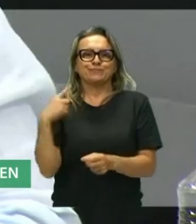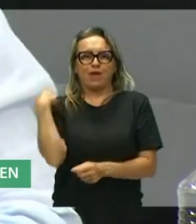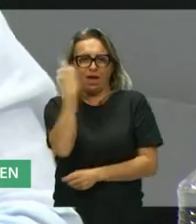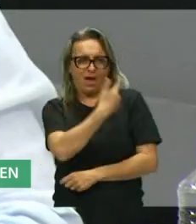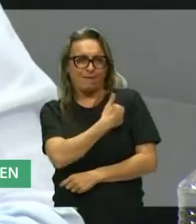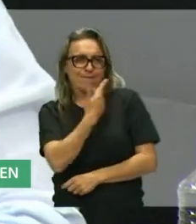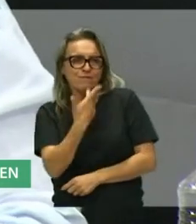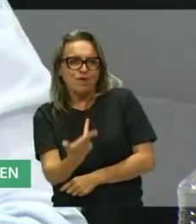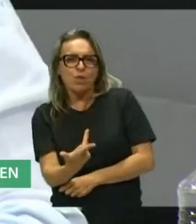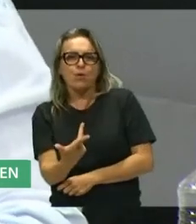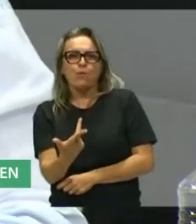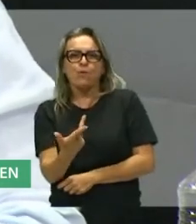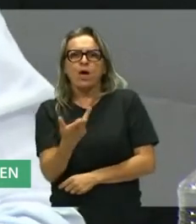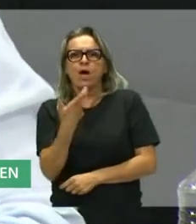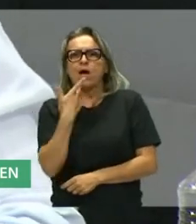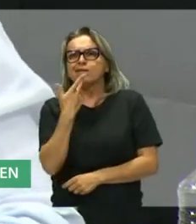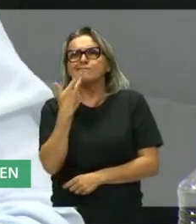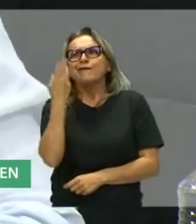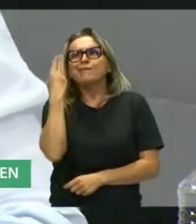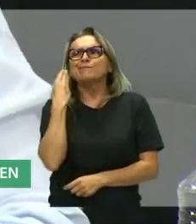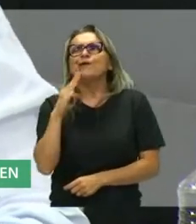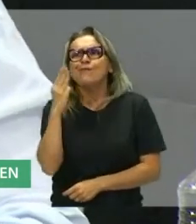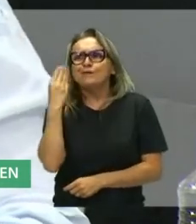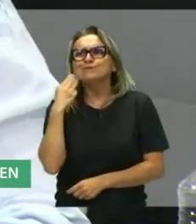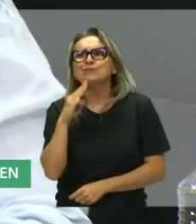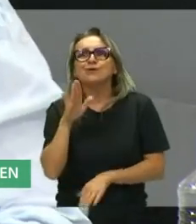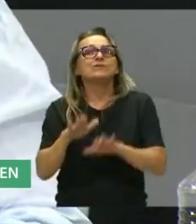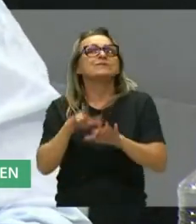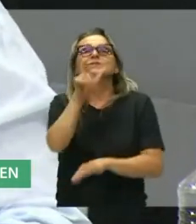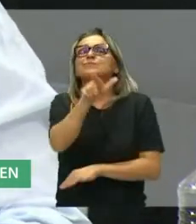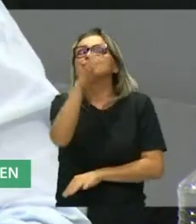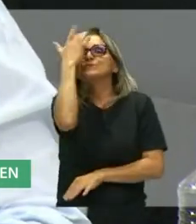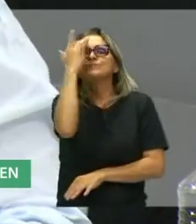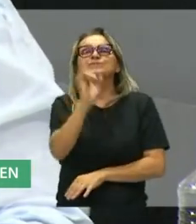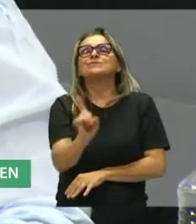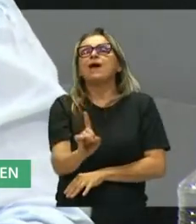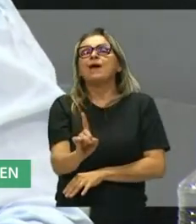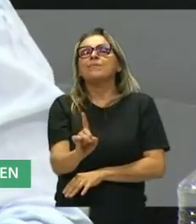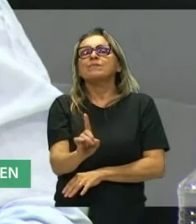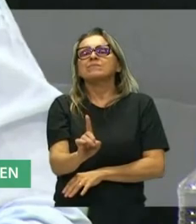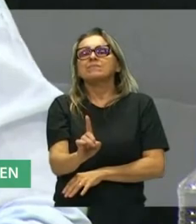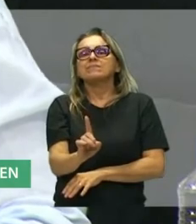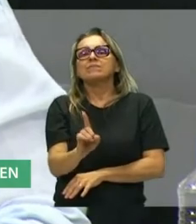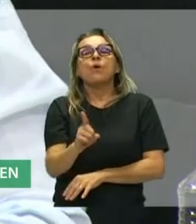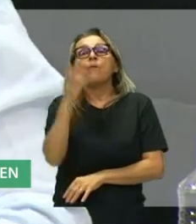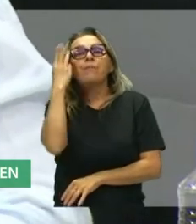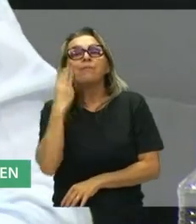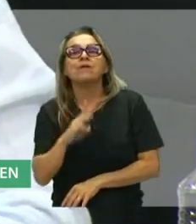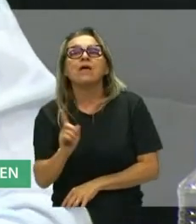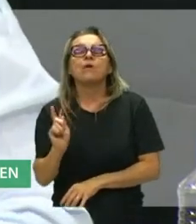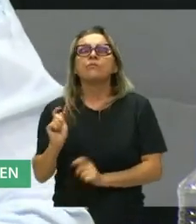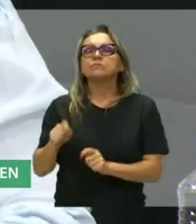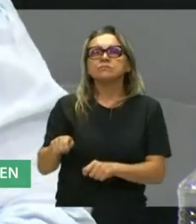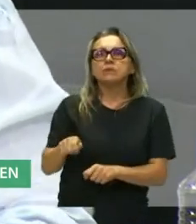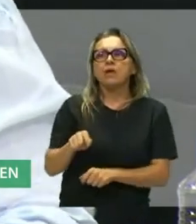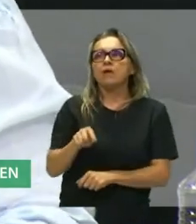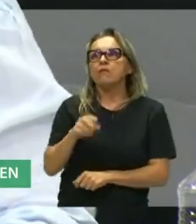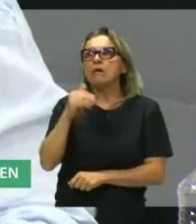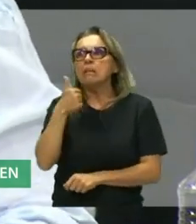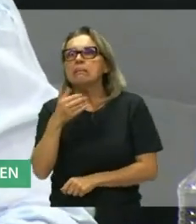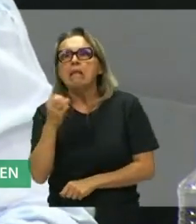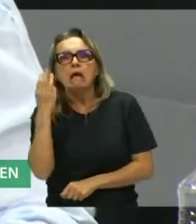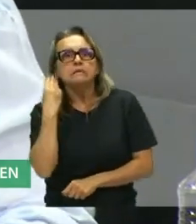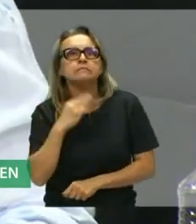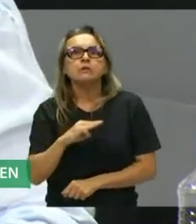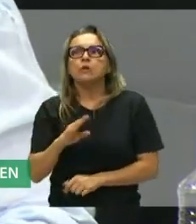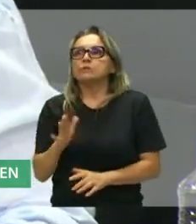gente nunca fala em milhões, eu sei falar em R$1.000, R$2.000. E ela fala assim, 1 milhão não deu, 10 milhões, meu Deus, parece muito, mas como